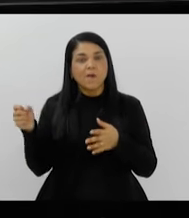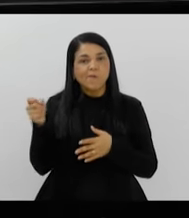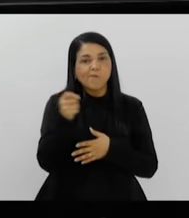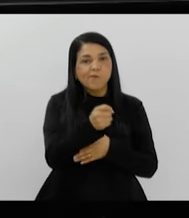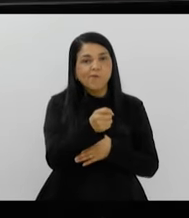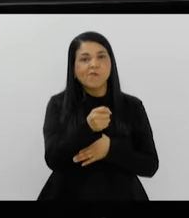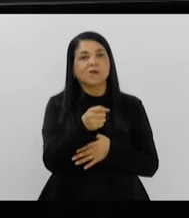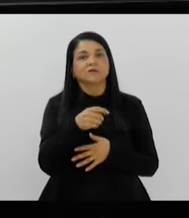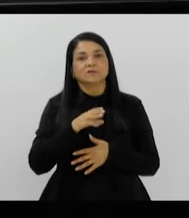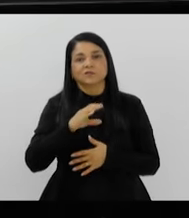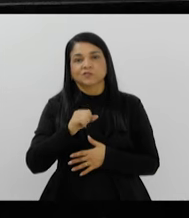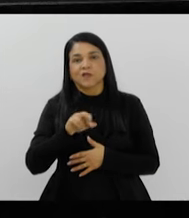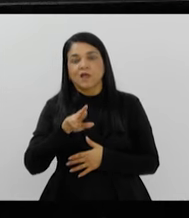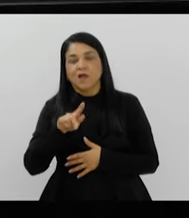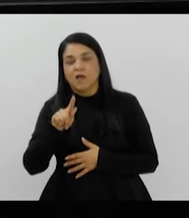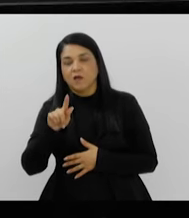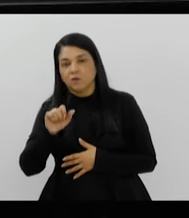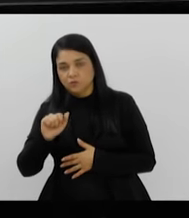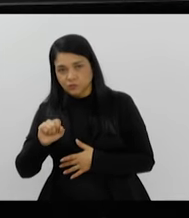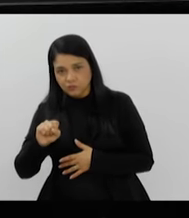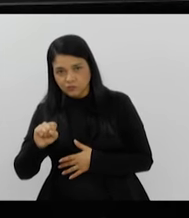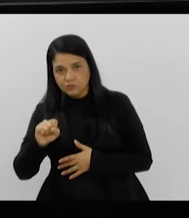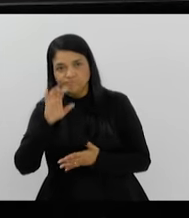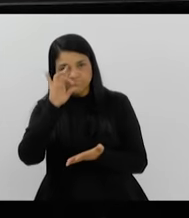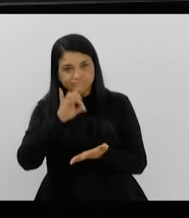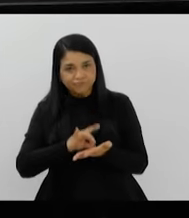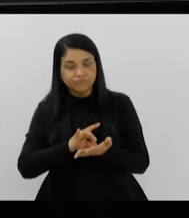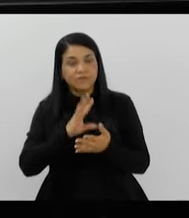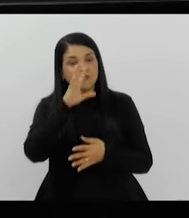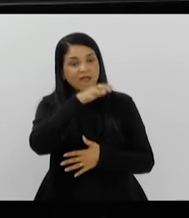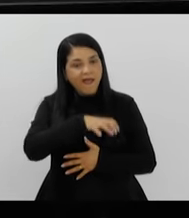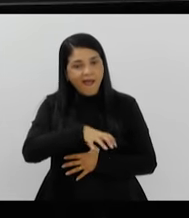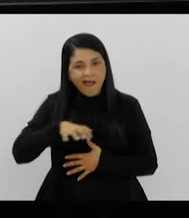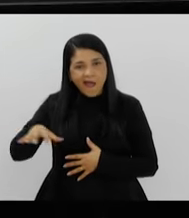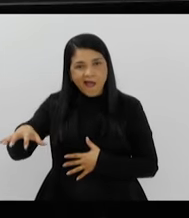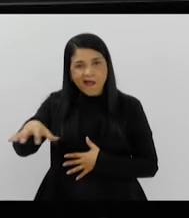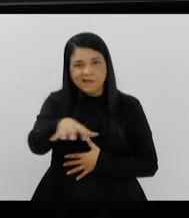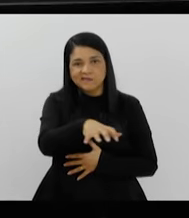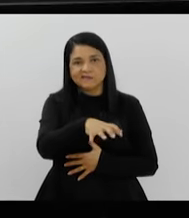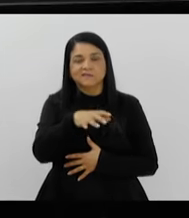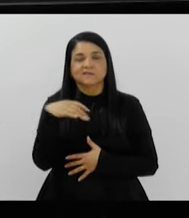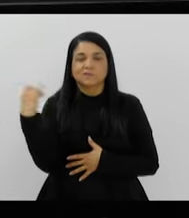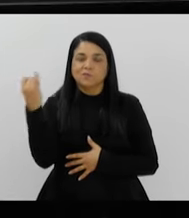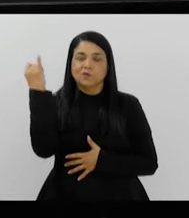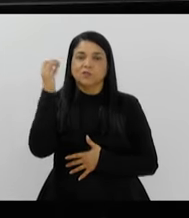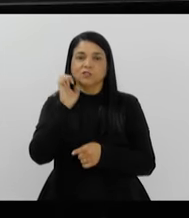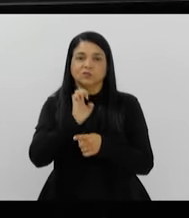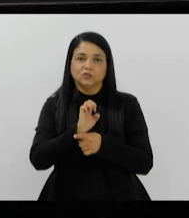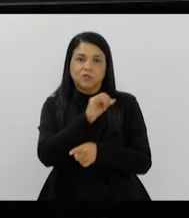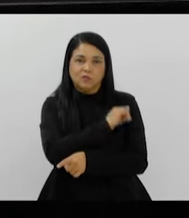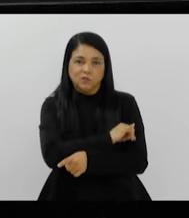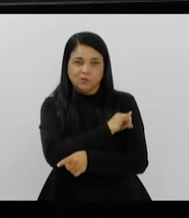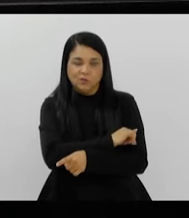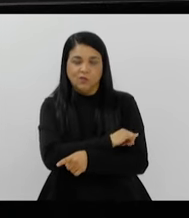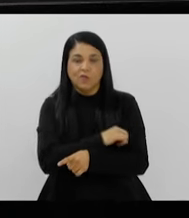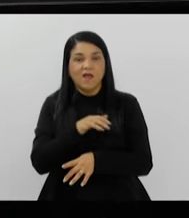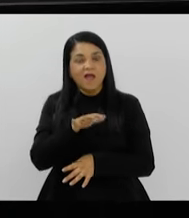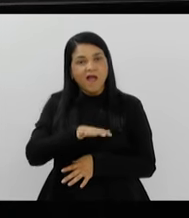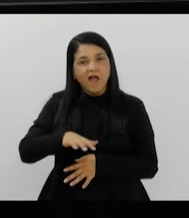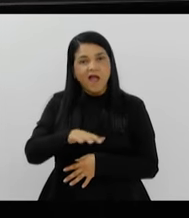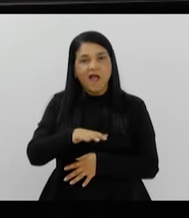ocupação dos cargos efetivos das áreas importantes para o Estado, como é a área